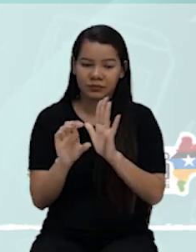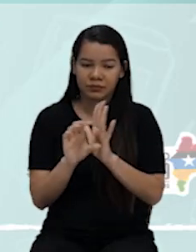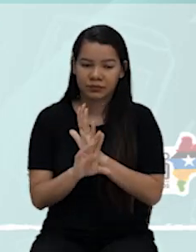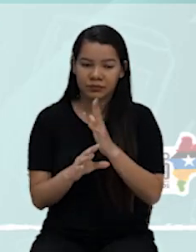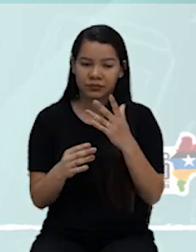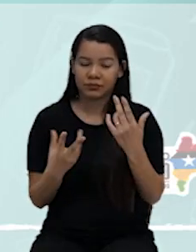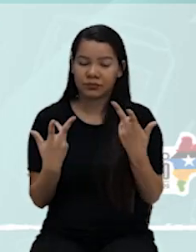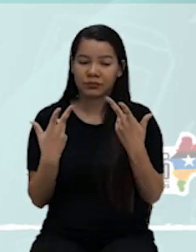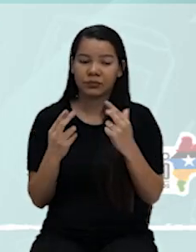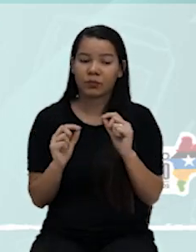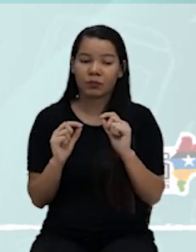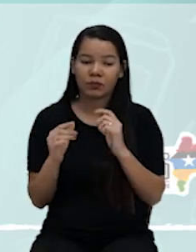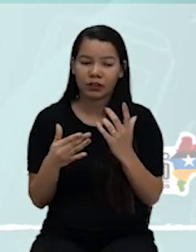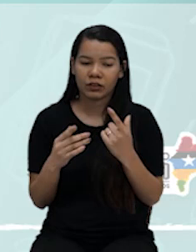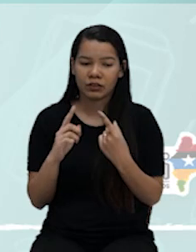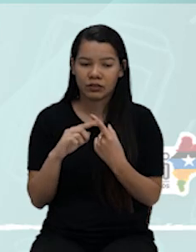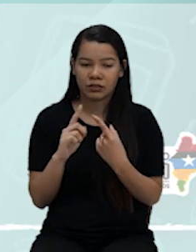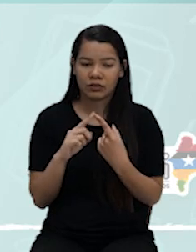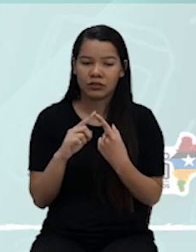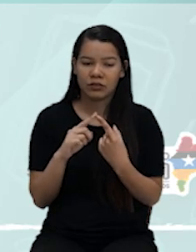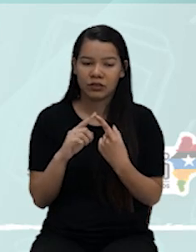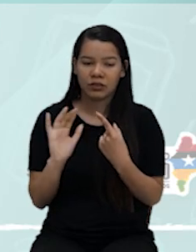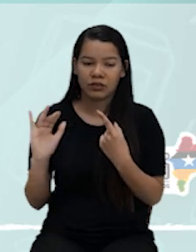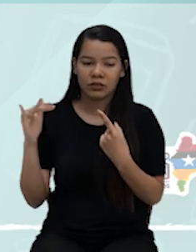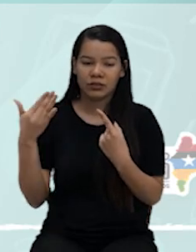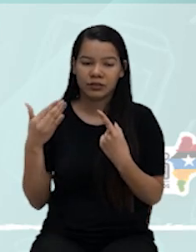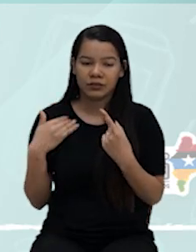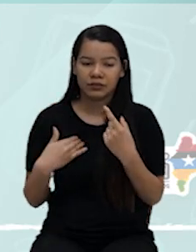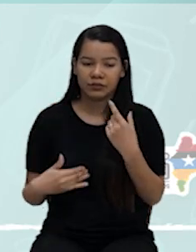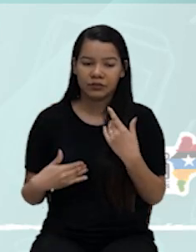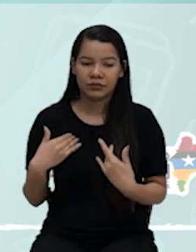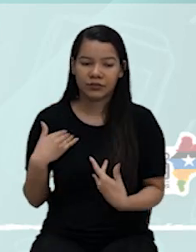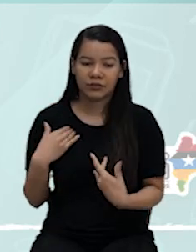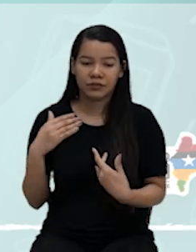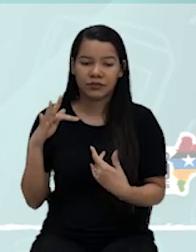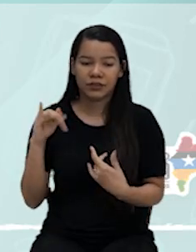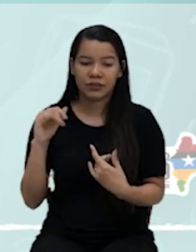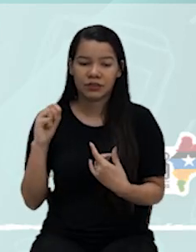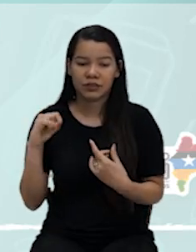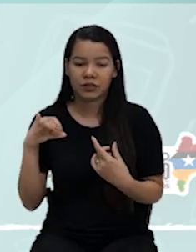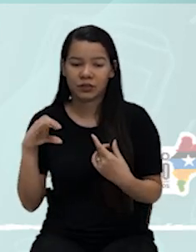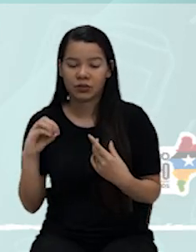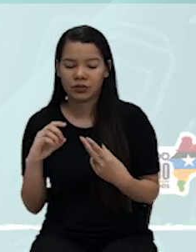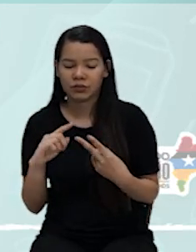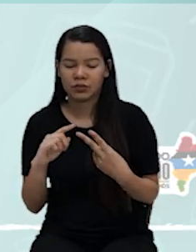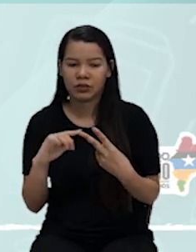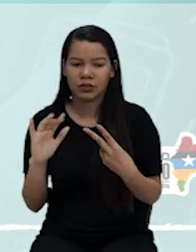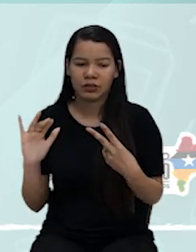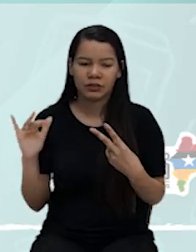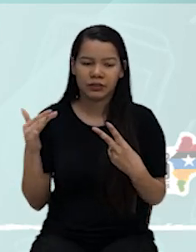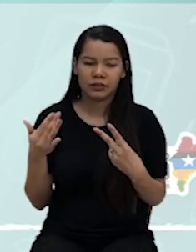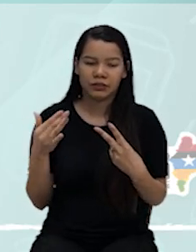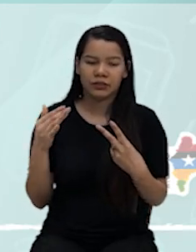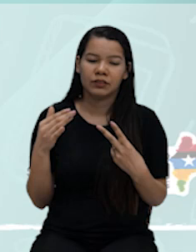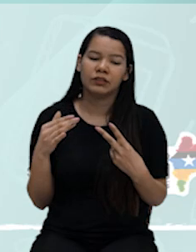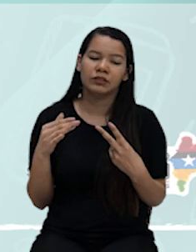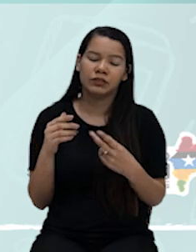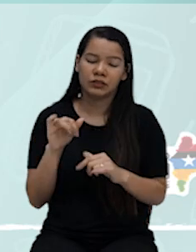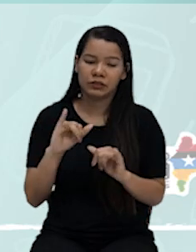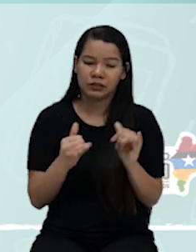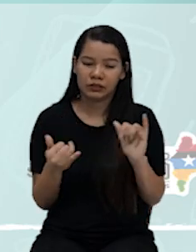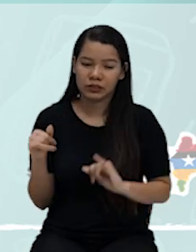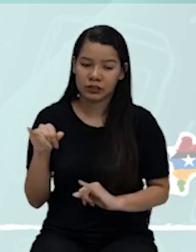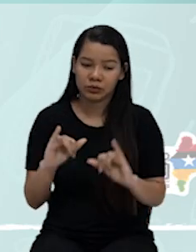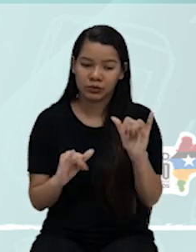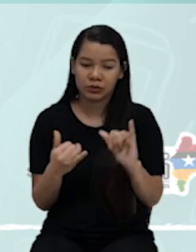olha só, fenômeno físico, fenômeno químico. Como eu já falei, são conceitos básicos, mas a